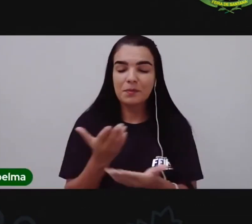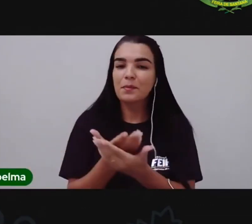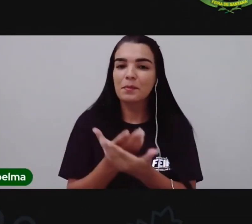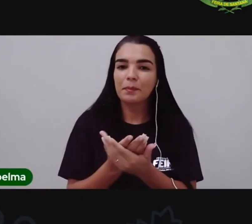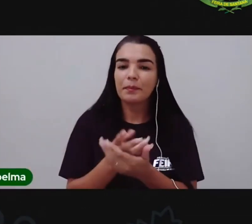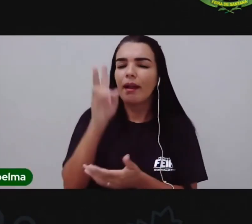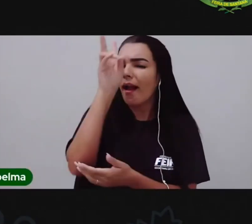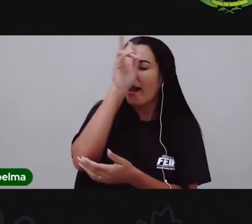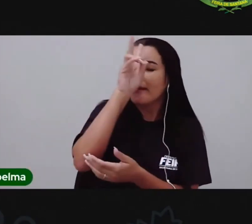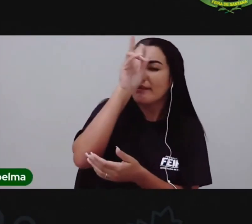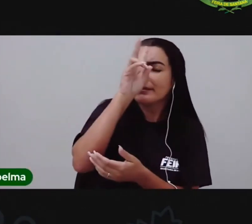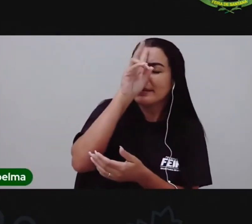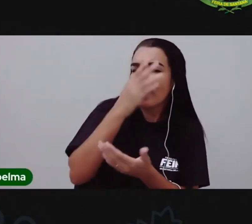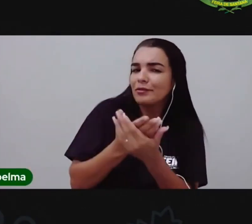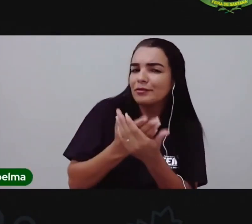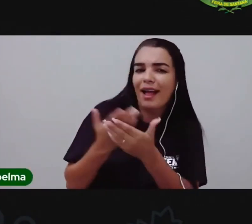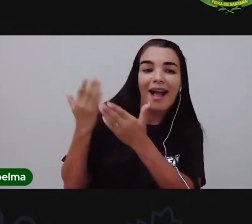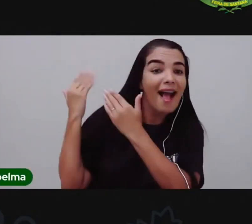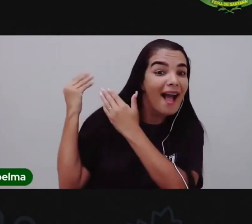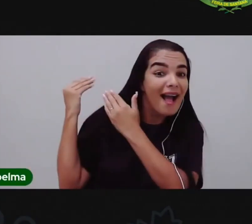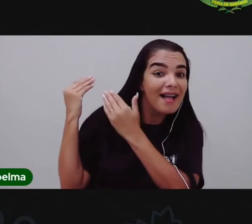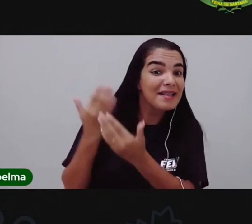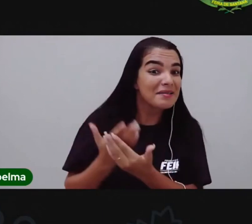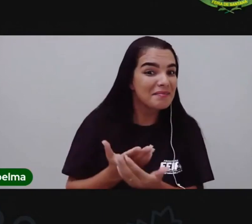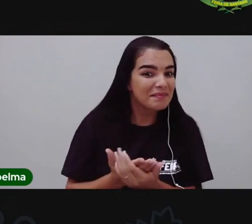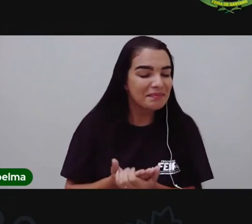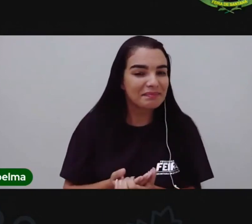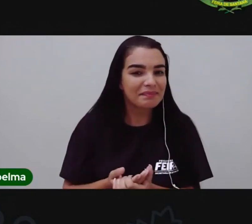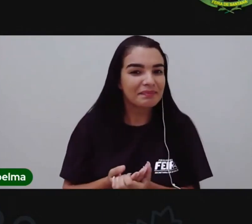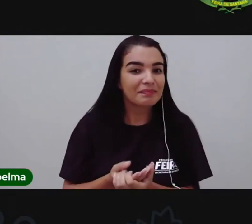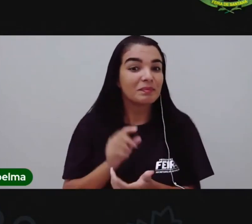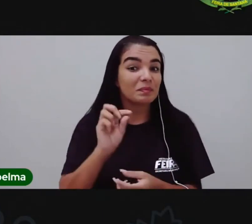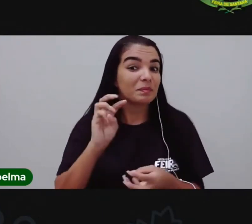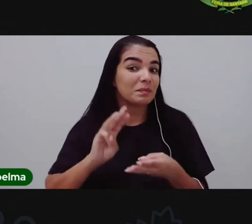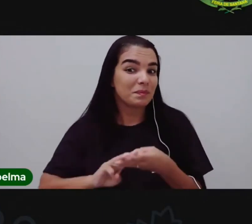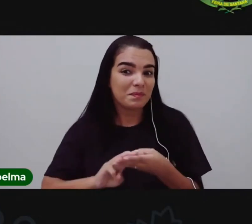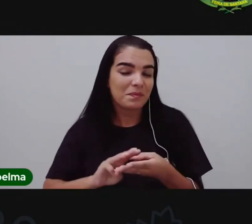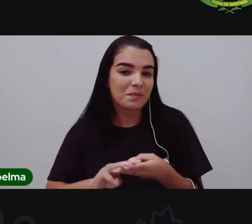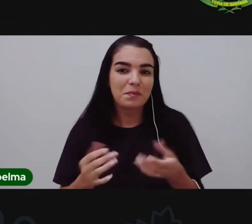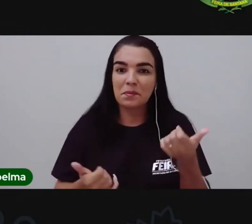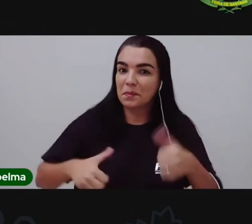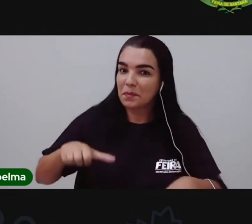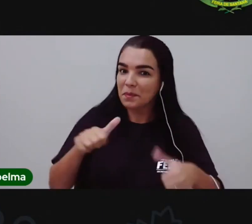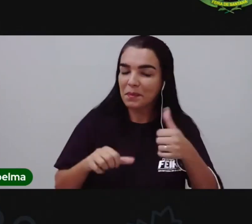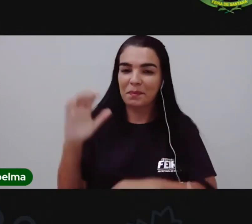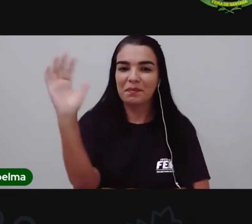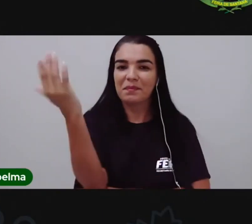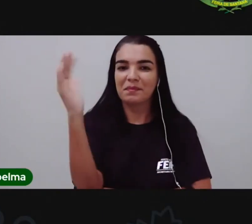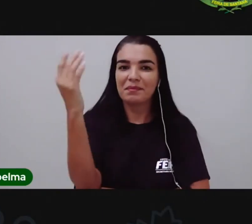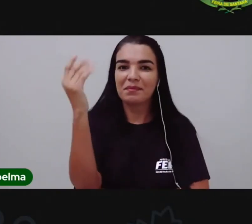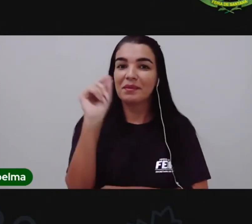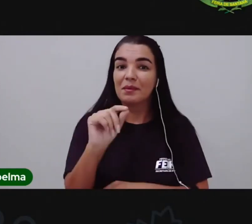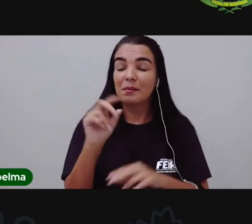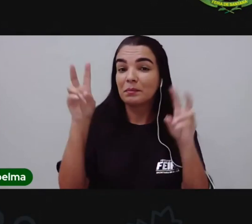iremos relembrar o que estudamos anteriormente, na aula passada de Matemática e Ciências da Natureza, que foi o